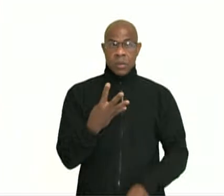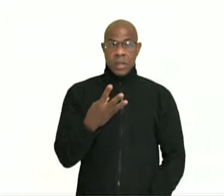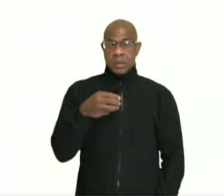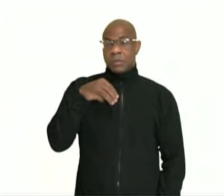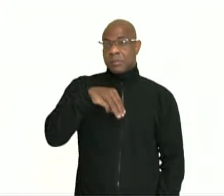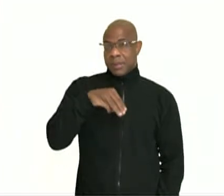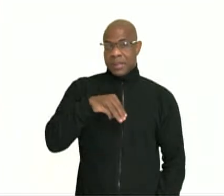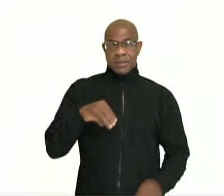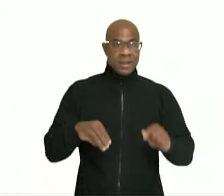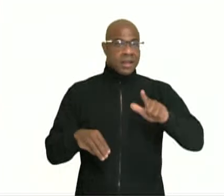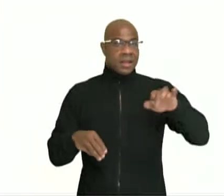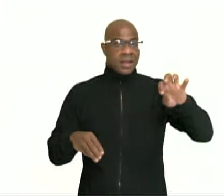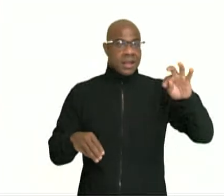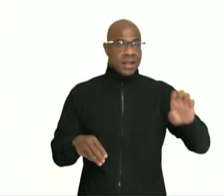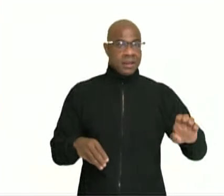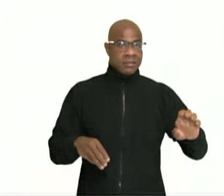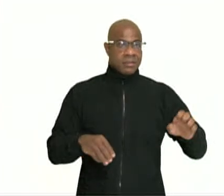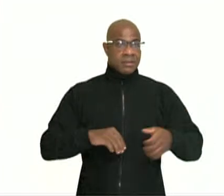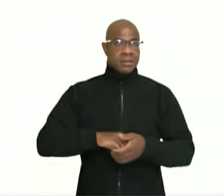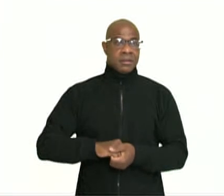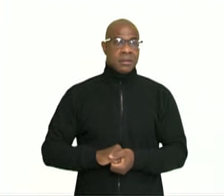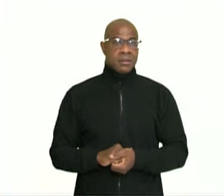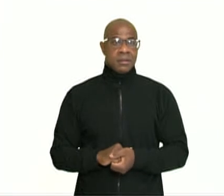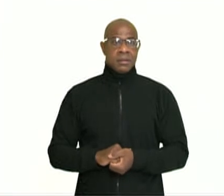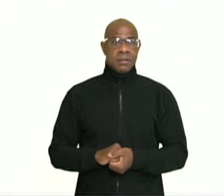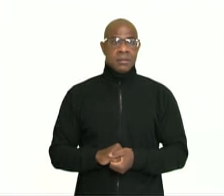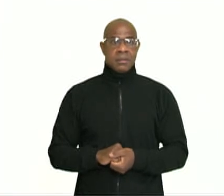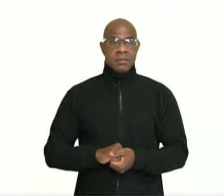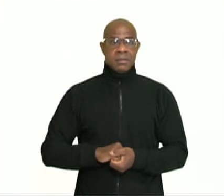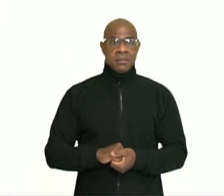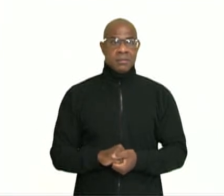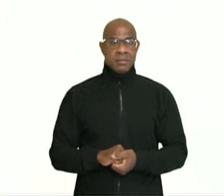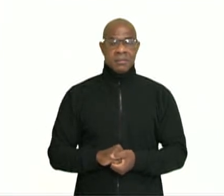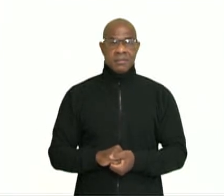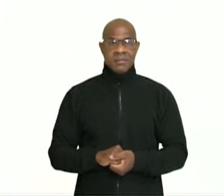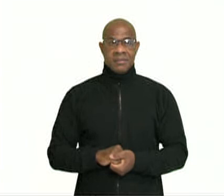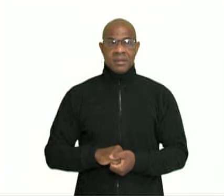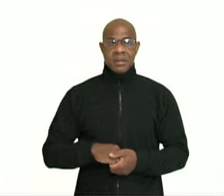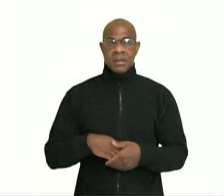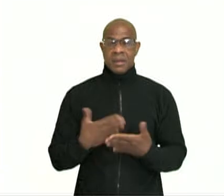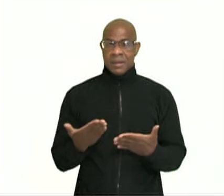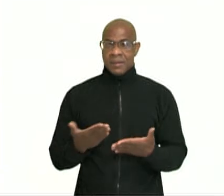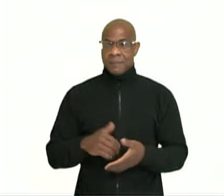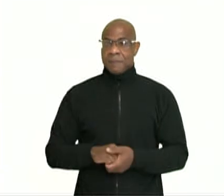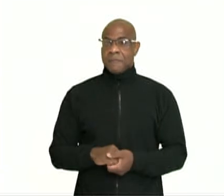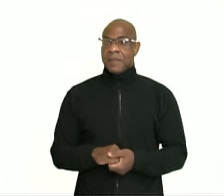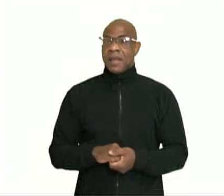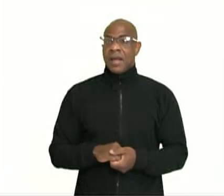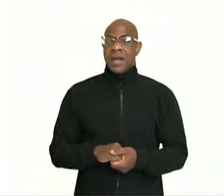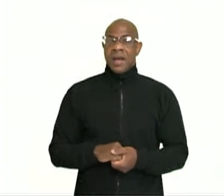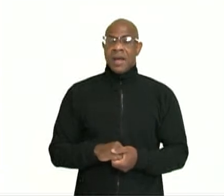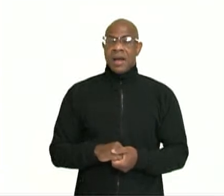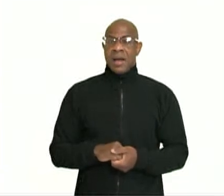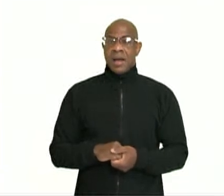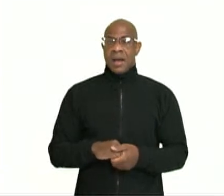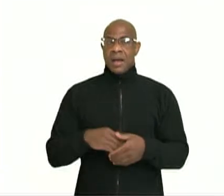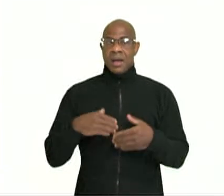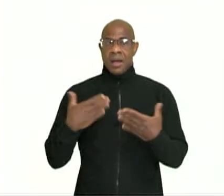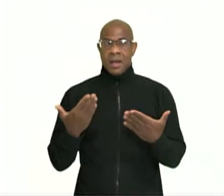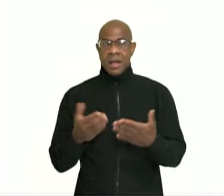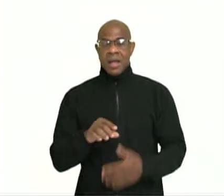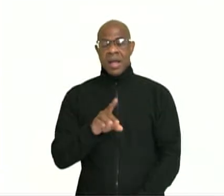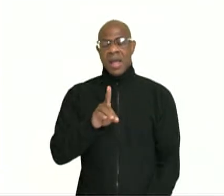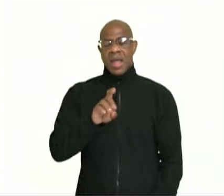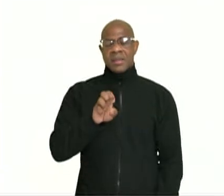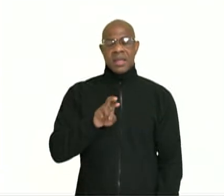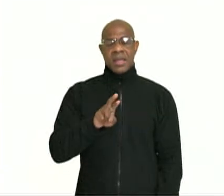ao leste. Sim. A avaliação da chamada deriva polar, né? O que é